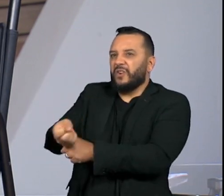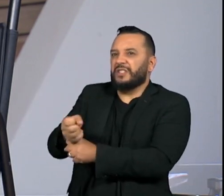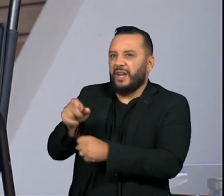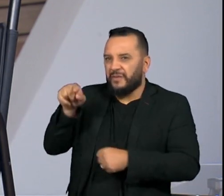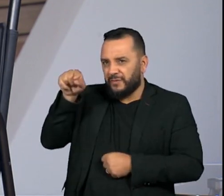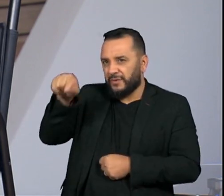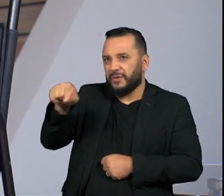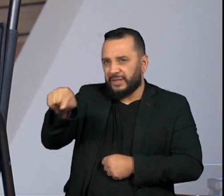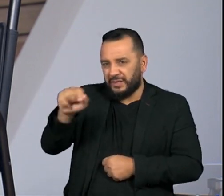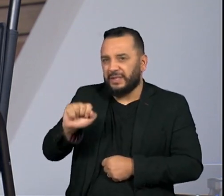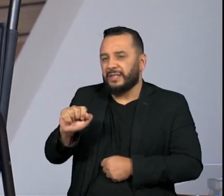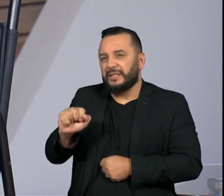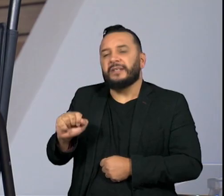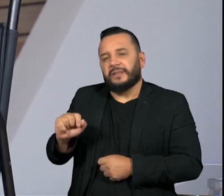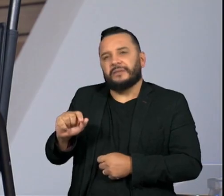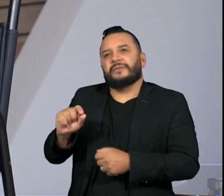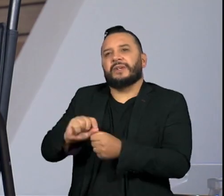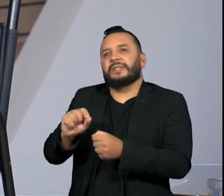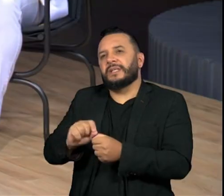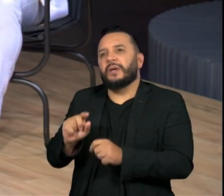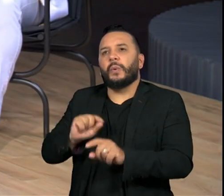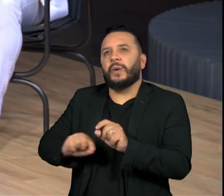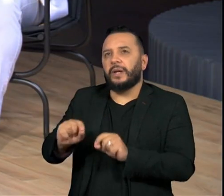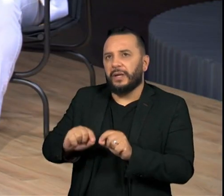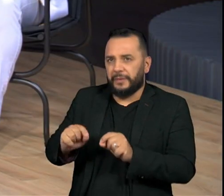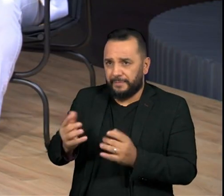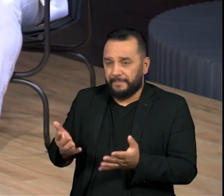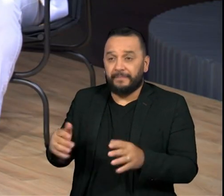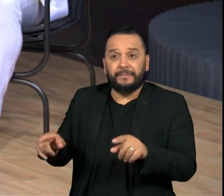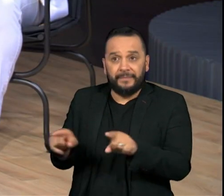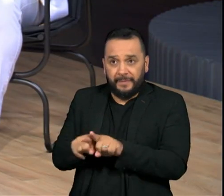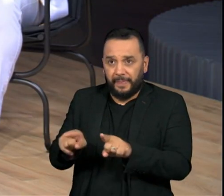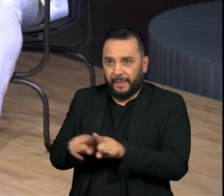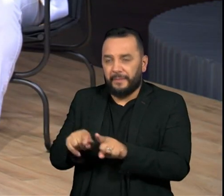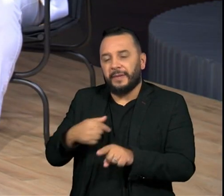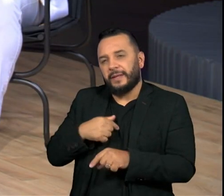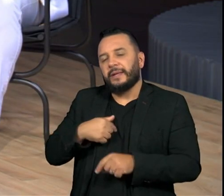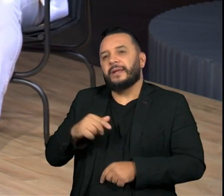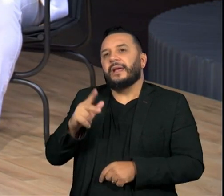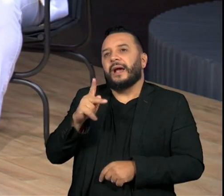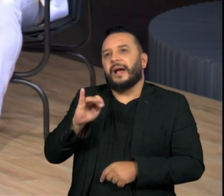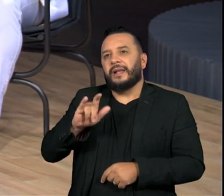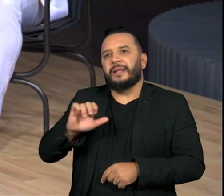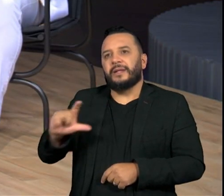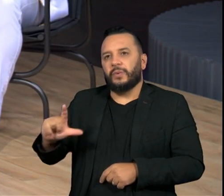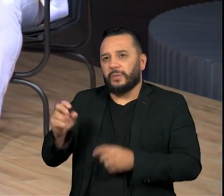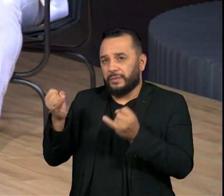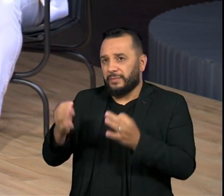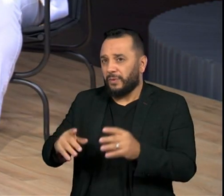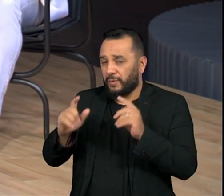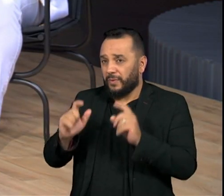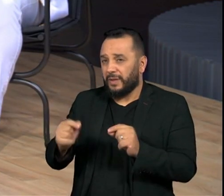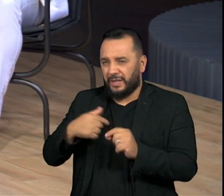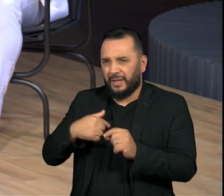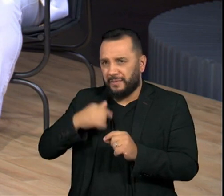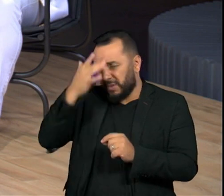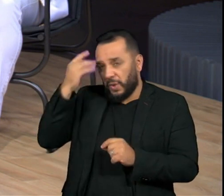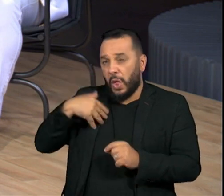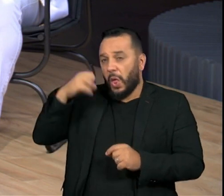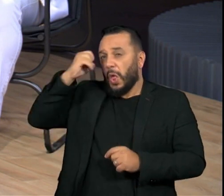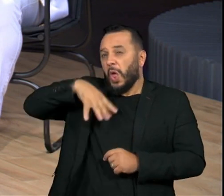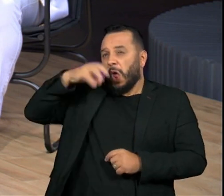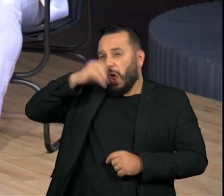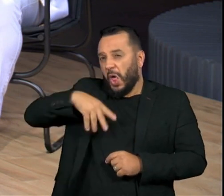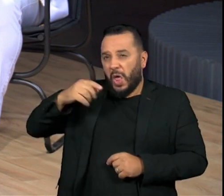que você deva ou não deva fazer. Podemos lembrar também de Khalil Gibran, que falou que o fanático é um orador